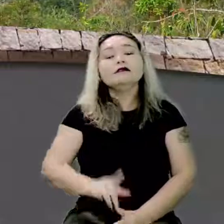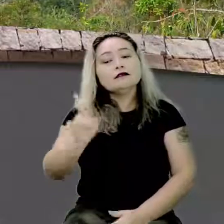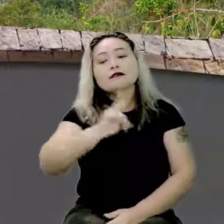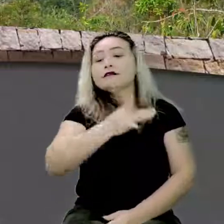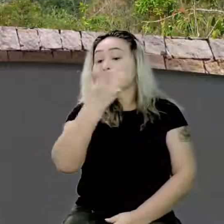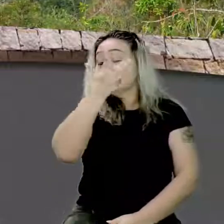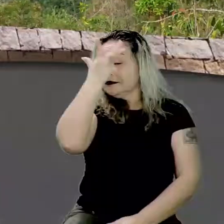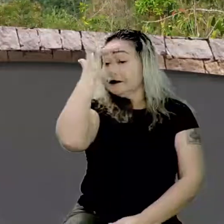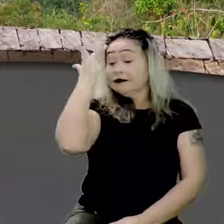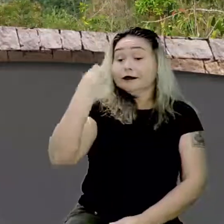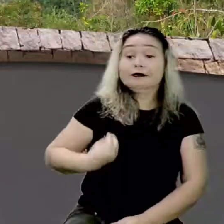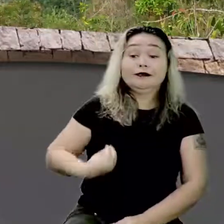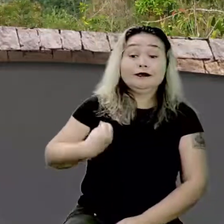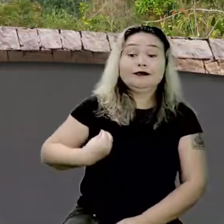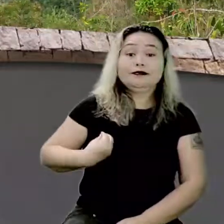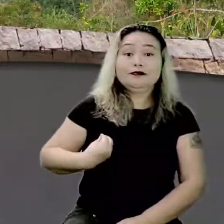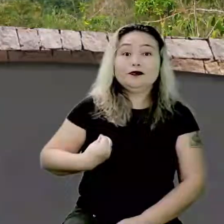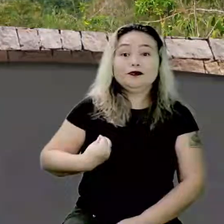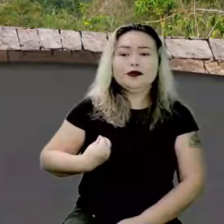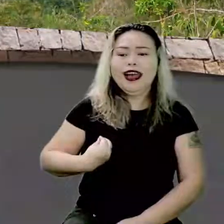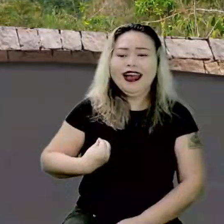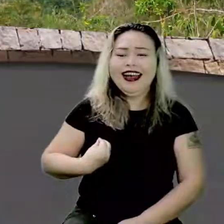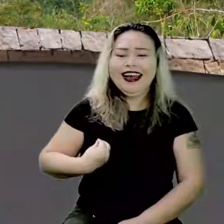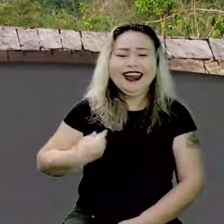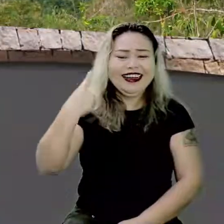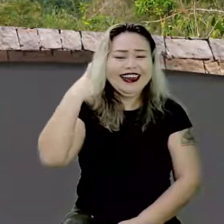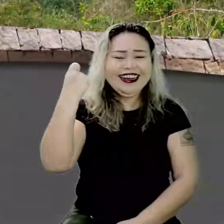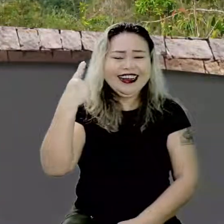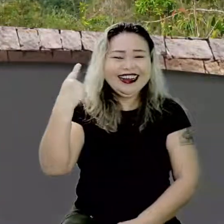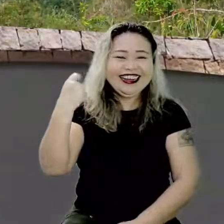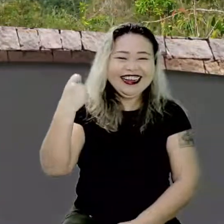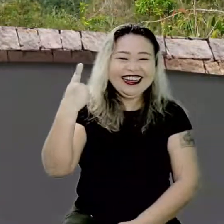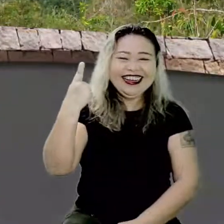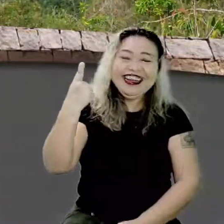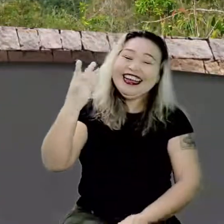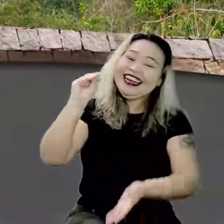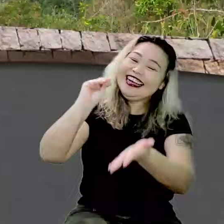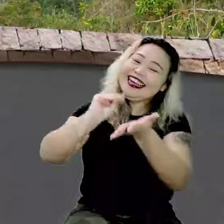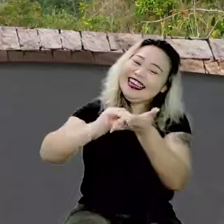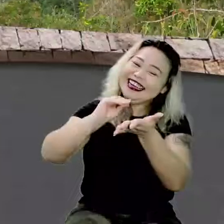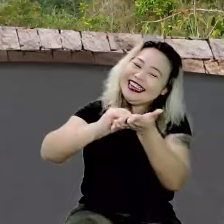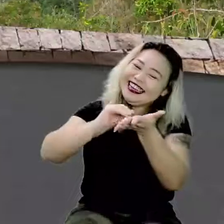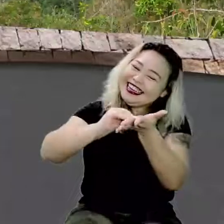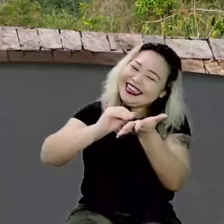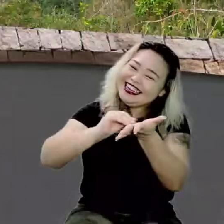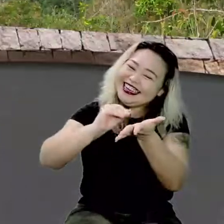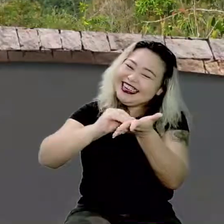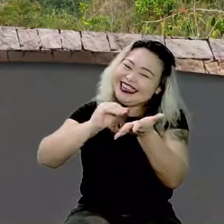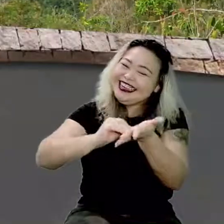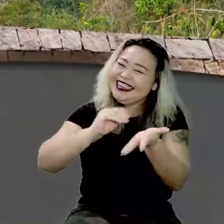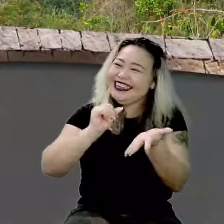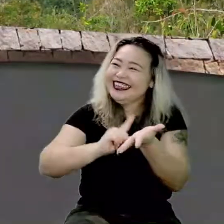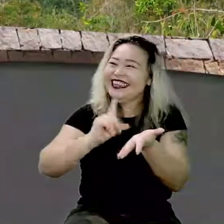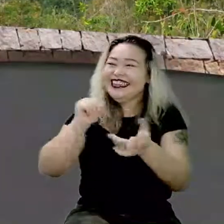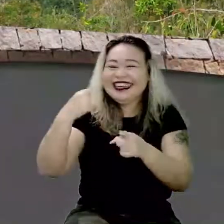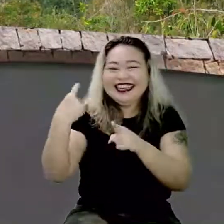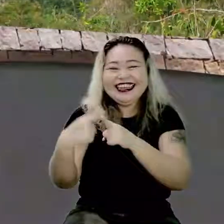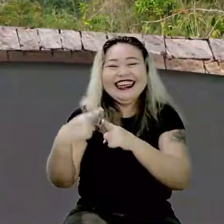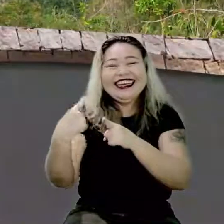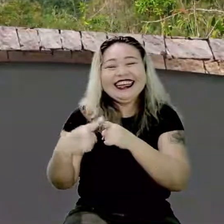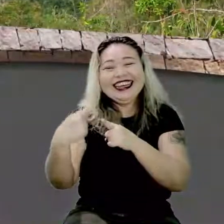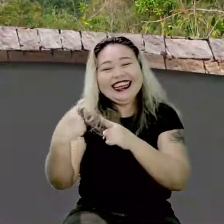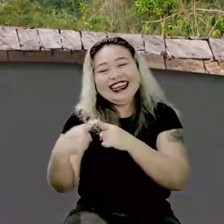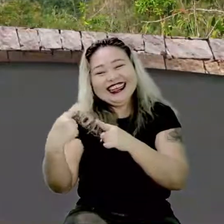vivia realmente como... Eu até ouvi o barulho da mão da Aldelinda ali, ó. O pessoal vivia na peia, meu amigo, porque